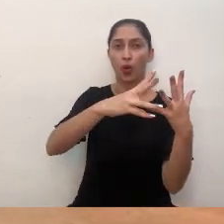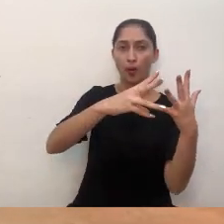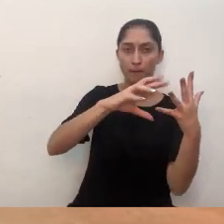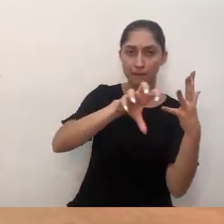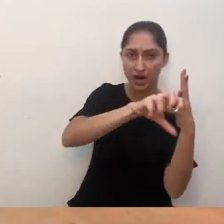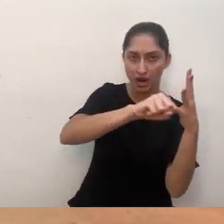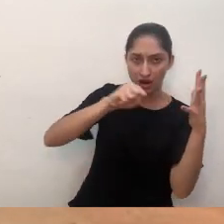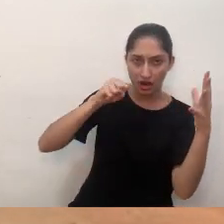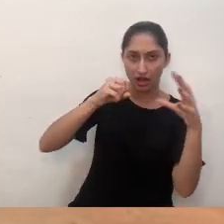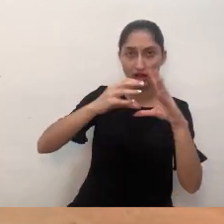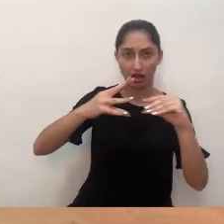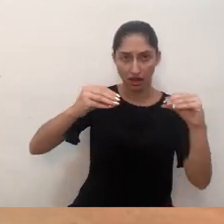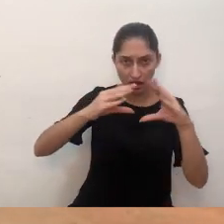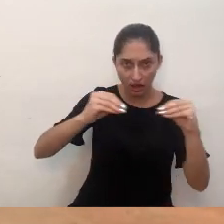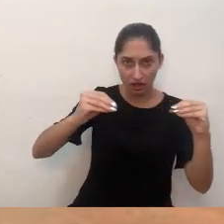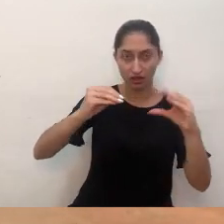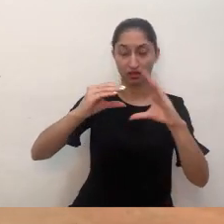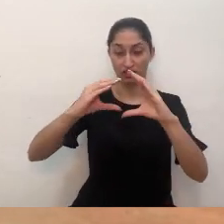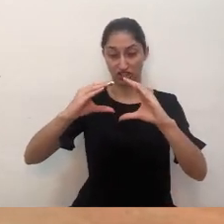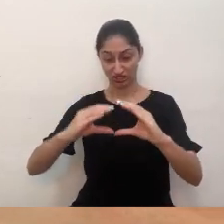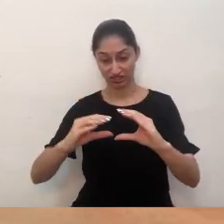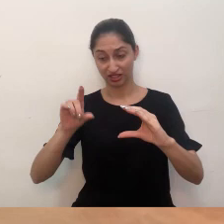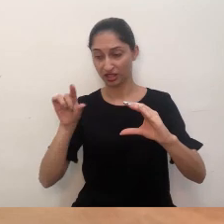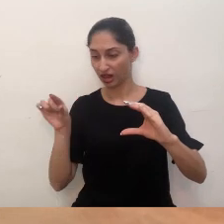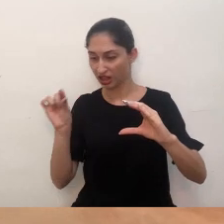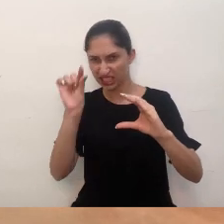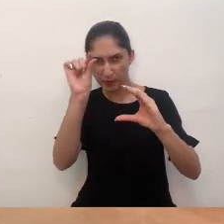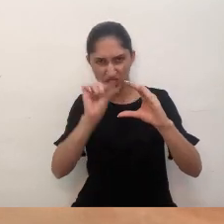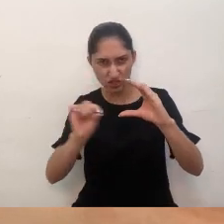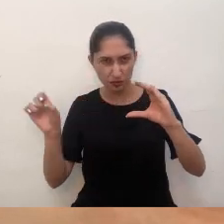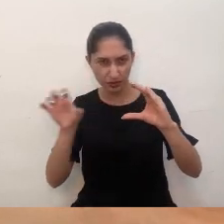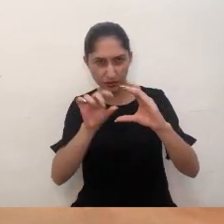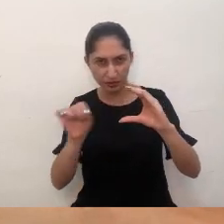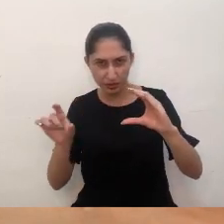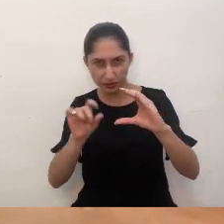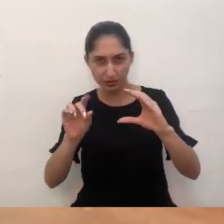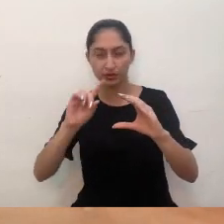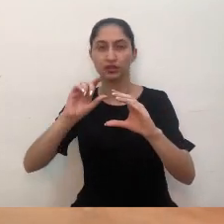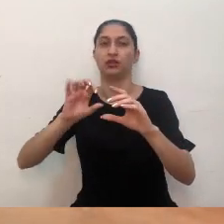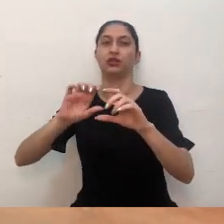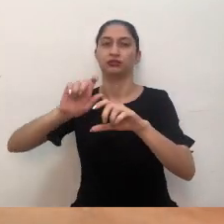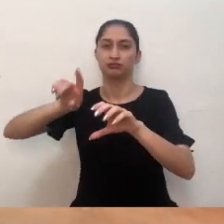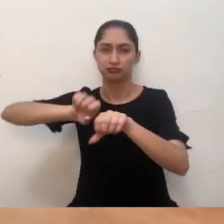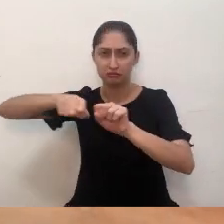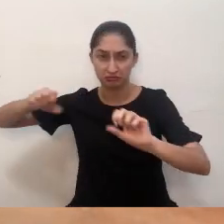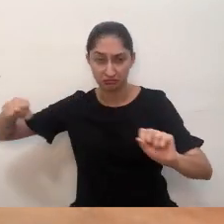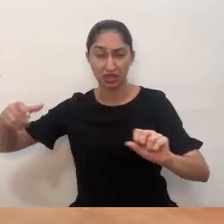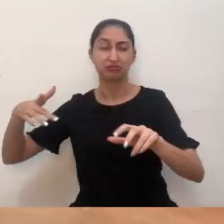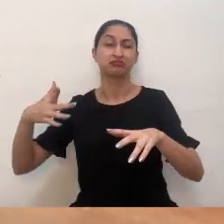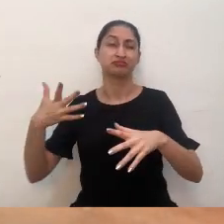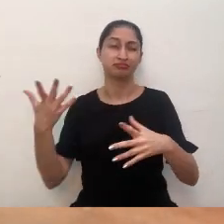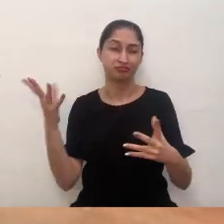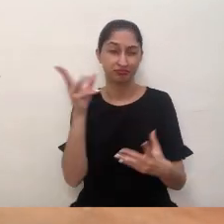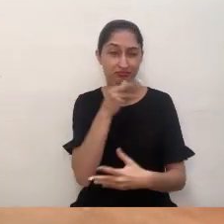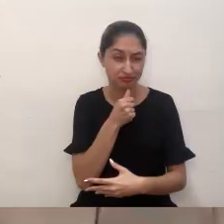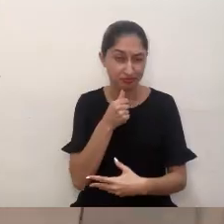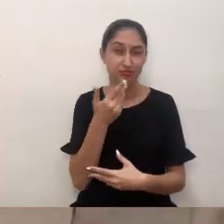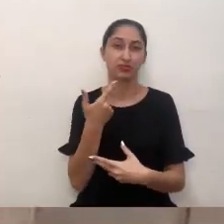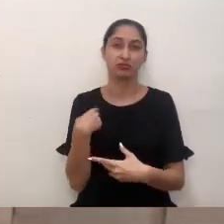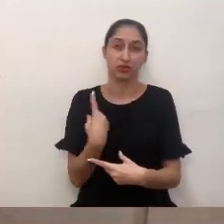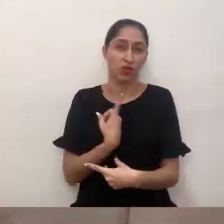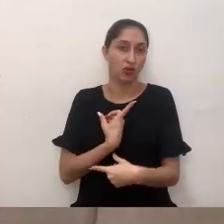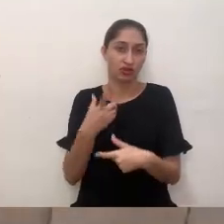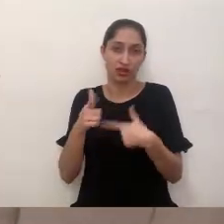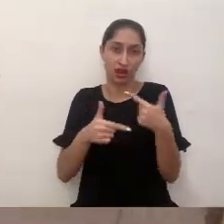Ele chegar na roda, já é um processo bem grande. Eu nem faço por amor, tem muito amor. Pegar na roda e enfiar